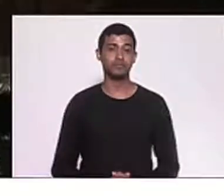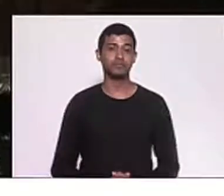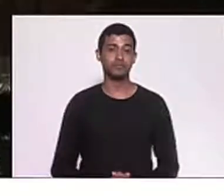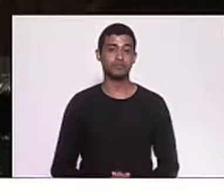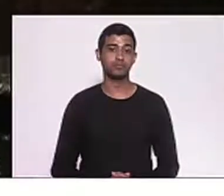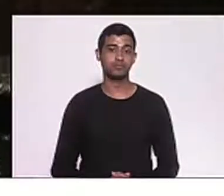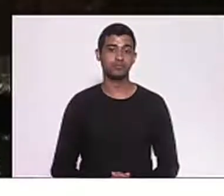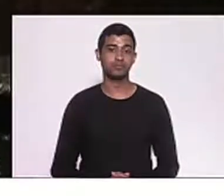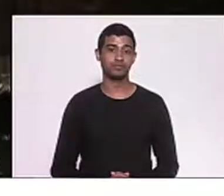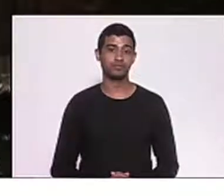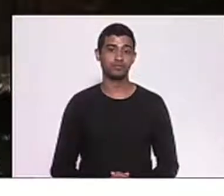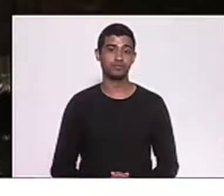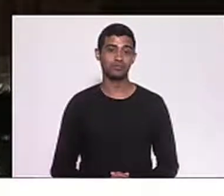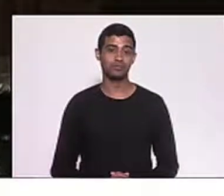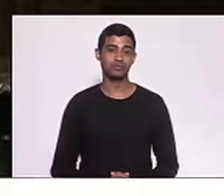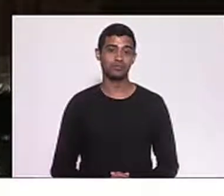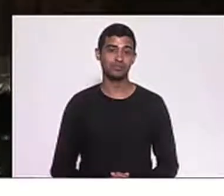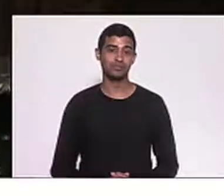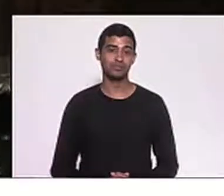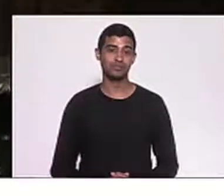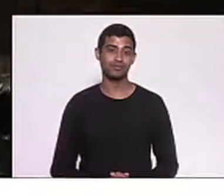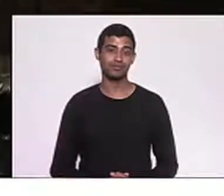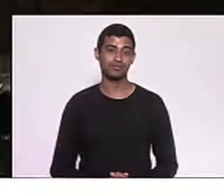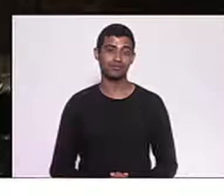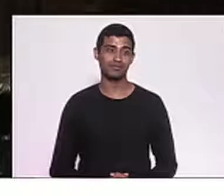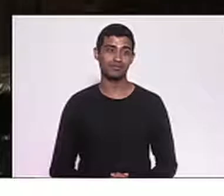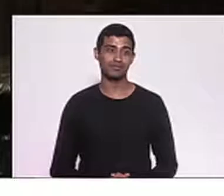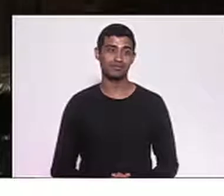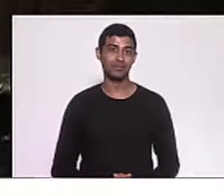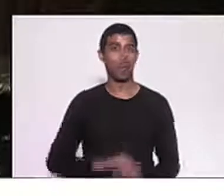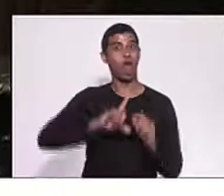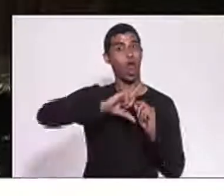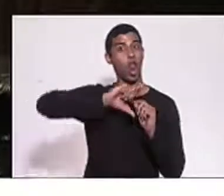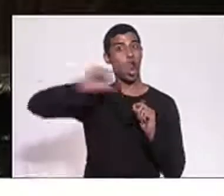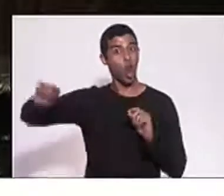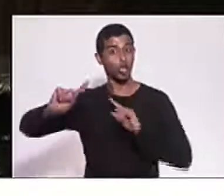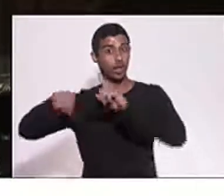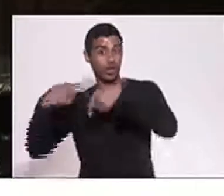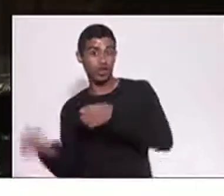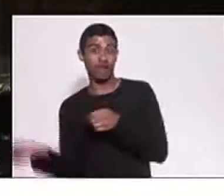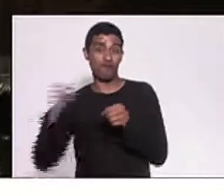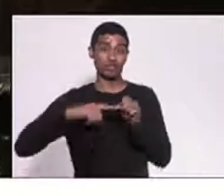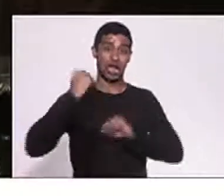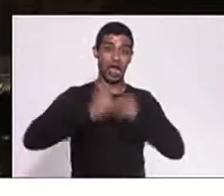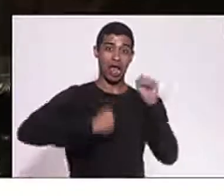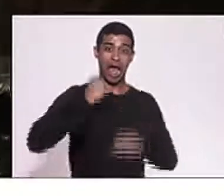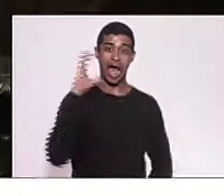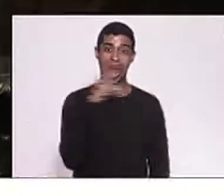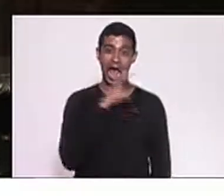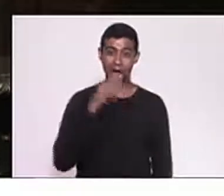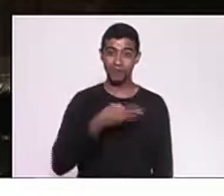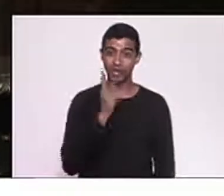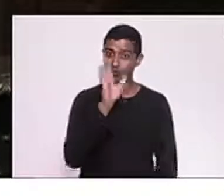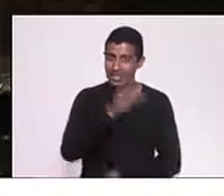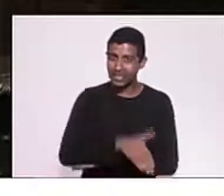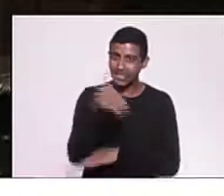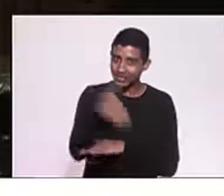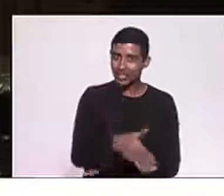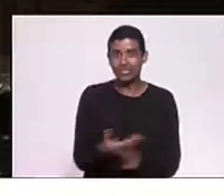que é a uns 500 metros daqui, e voltei correndo para estar às 14h.